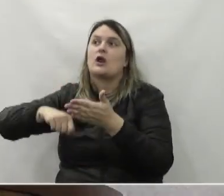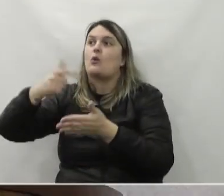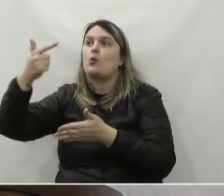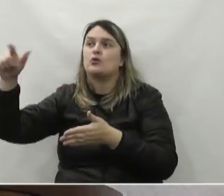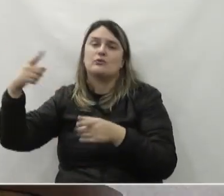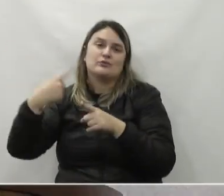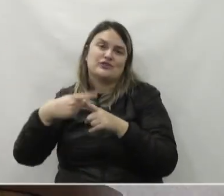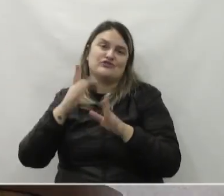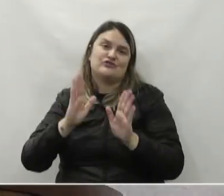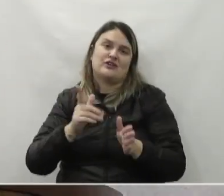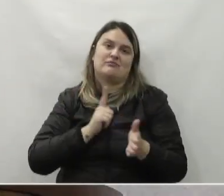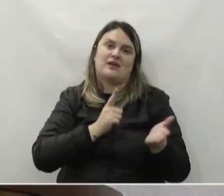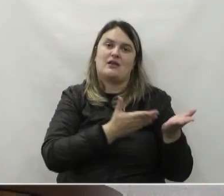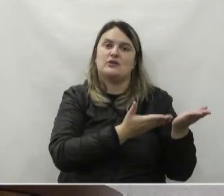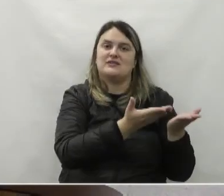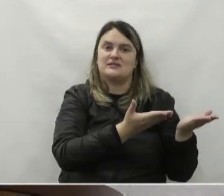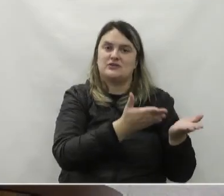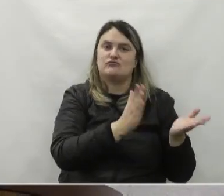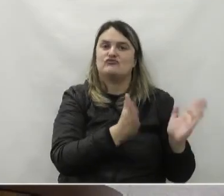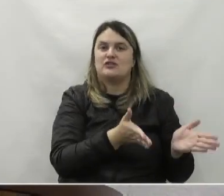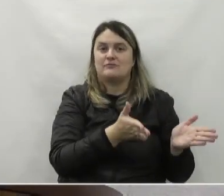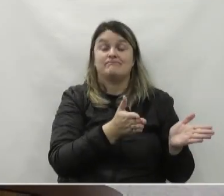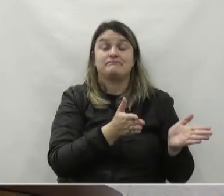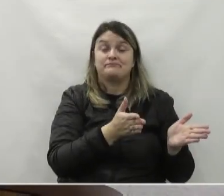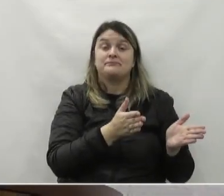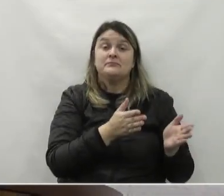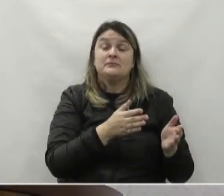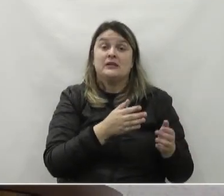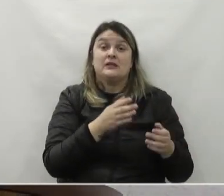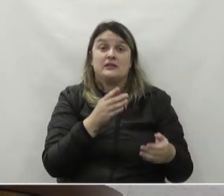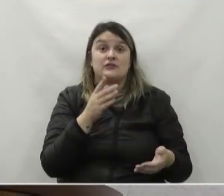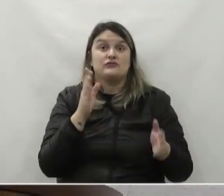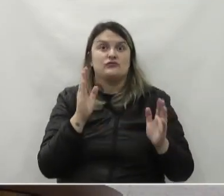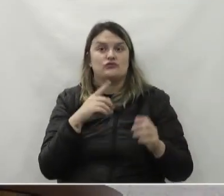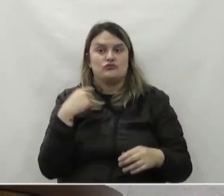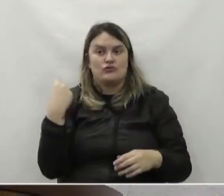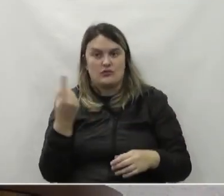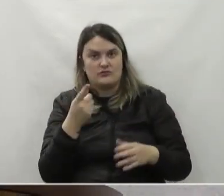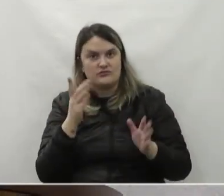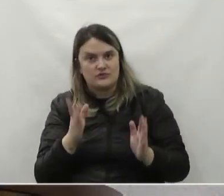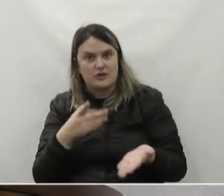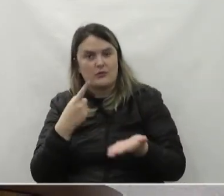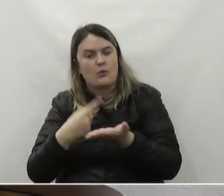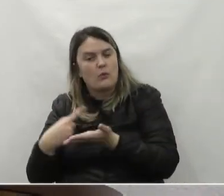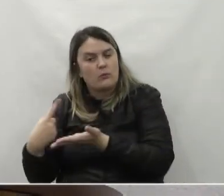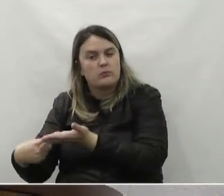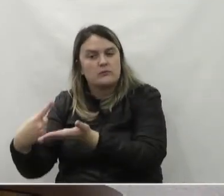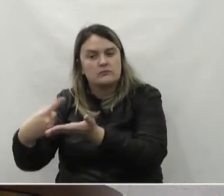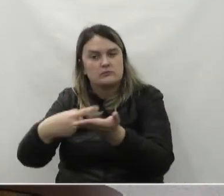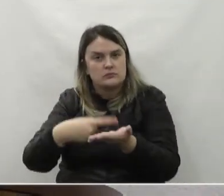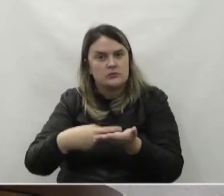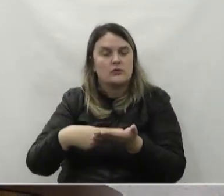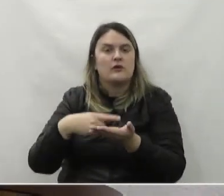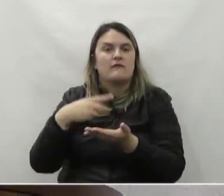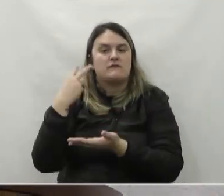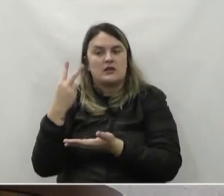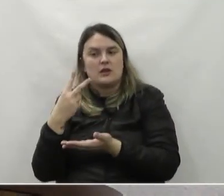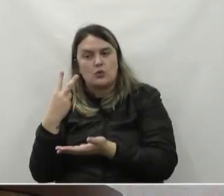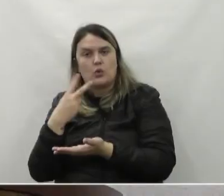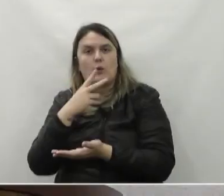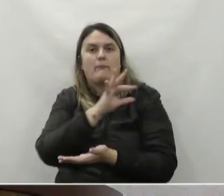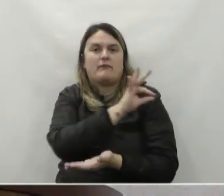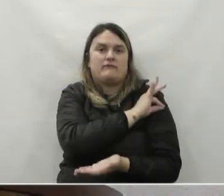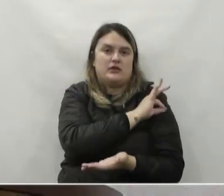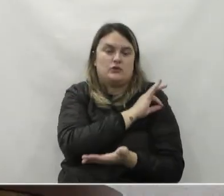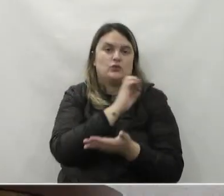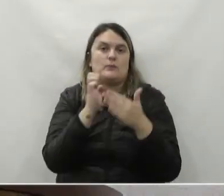empresas devido a todo esse imbróglio judicial. E já que a gente chegou a um acordo aí dos vereadores,